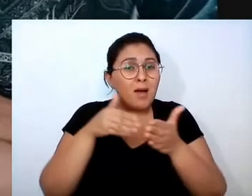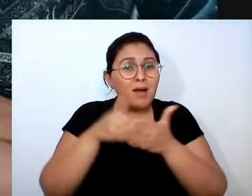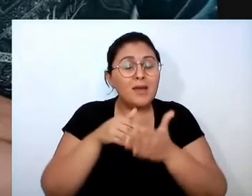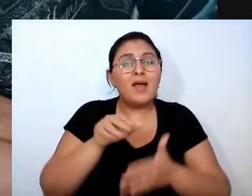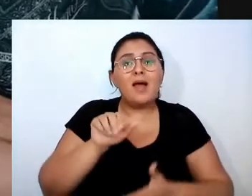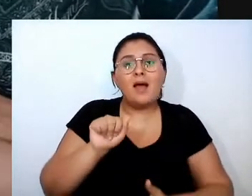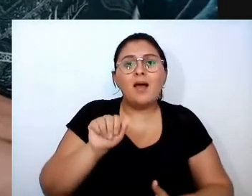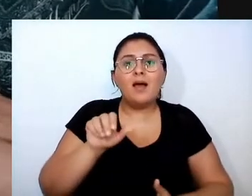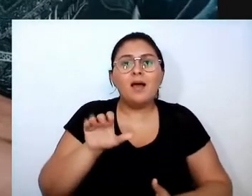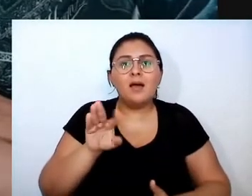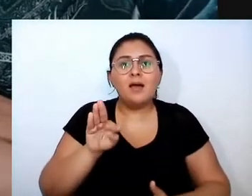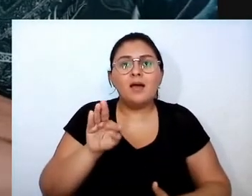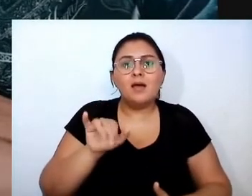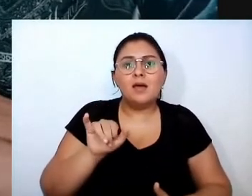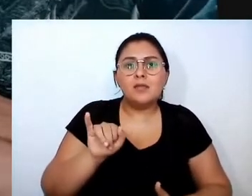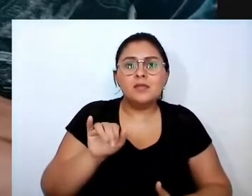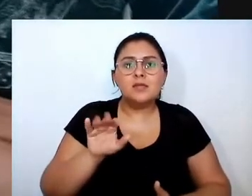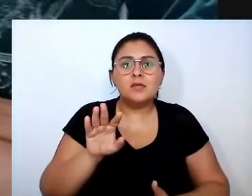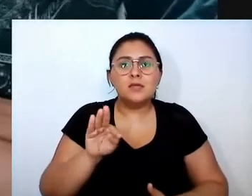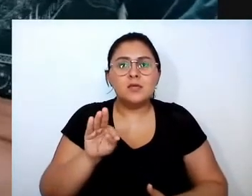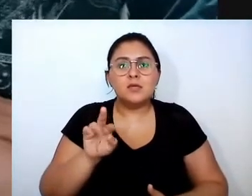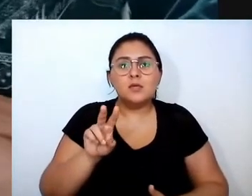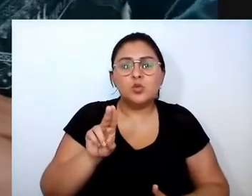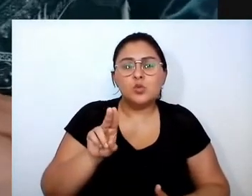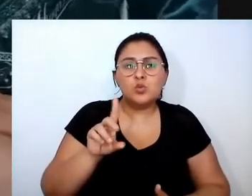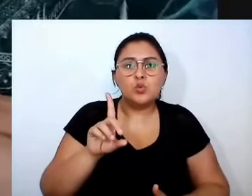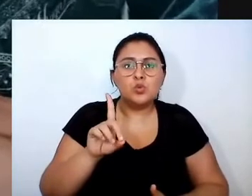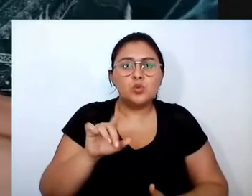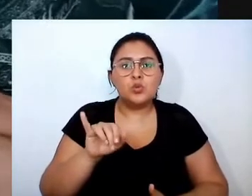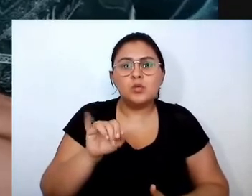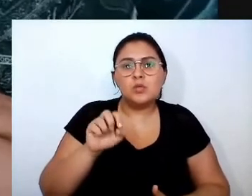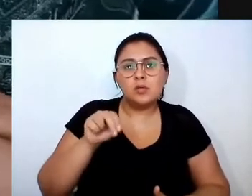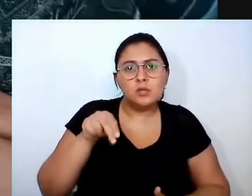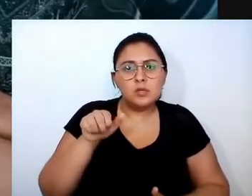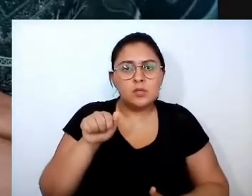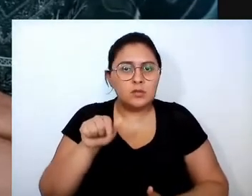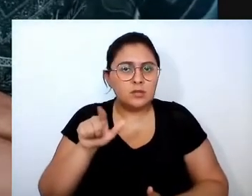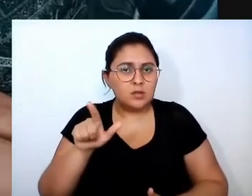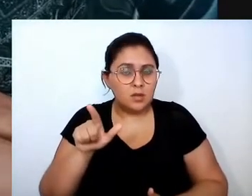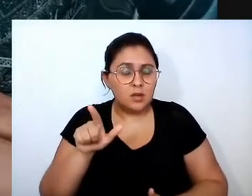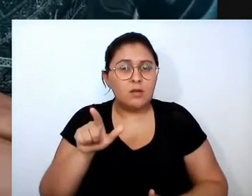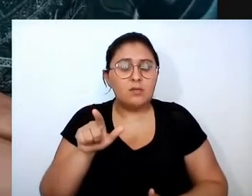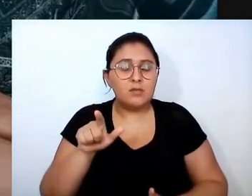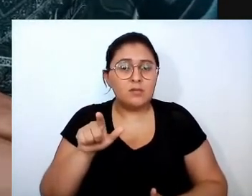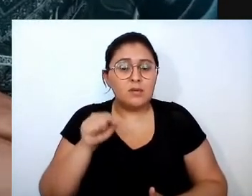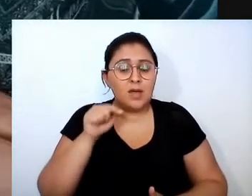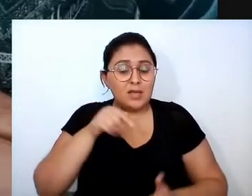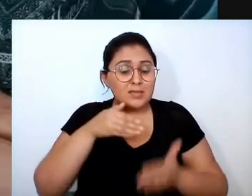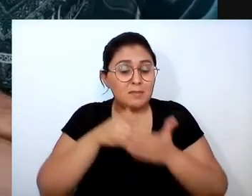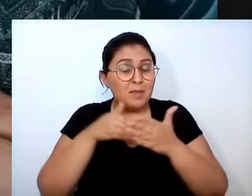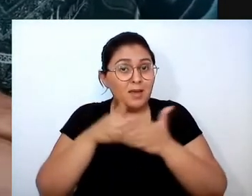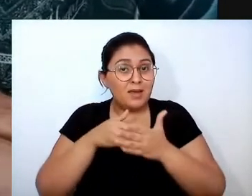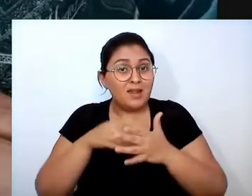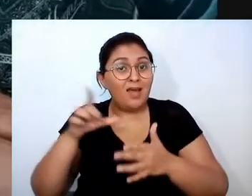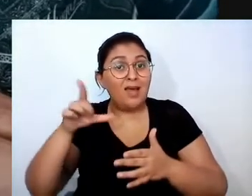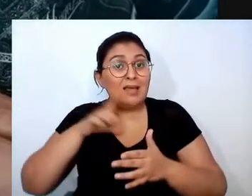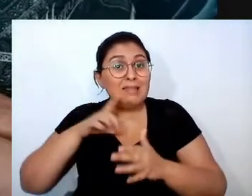atitudinal, ela vem, na maioria dos casos, de casa, né? sim, Porque